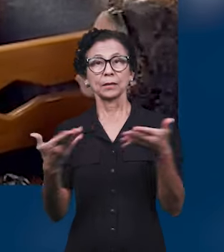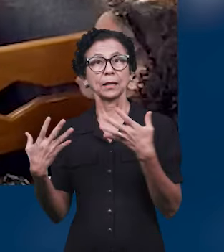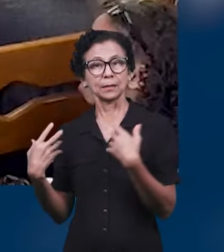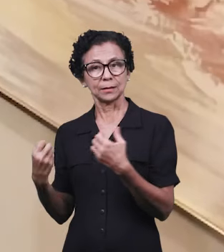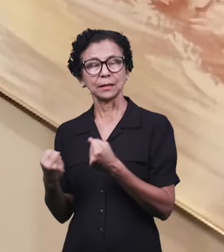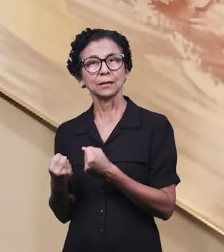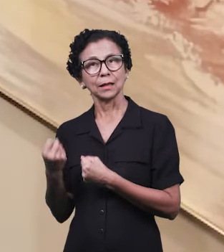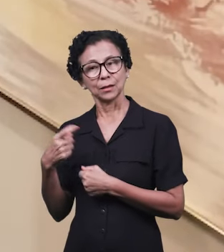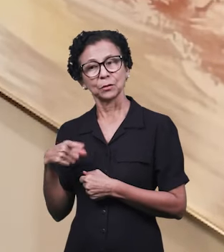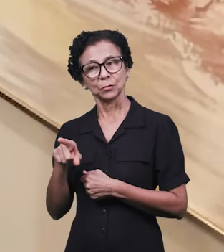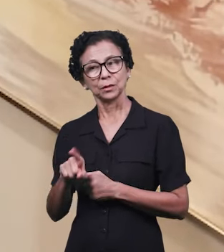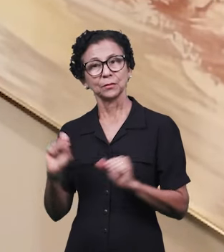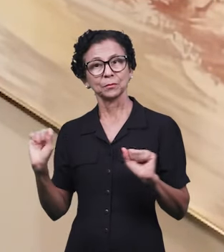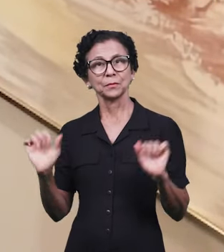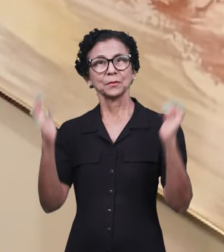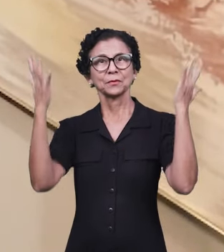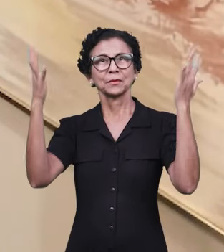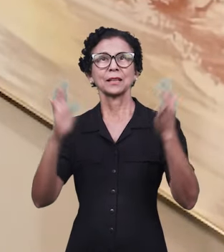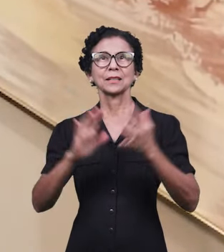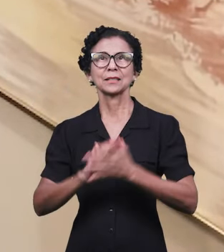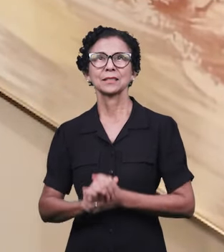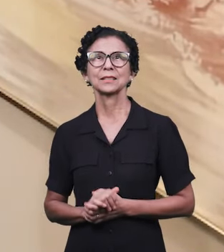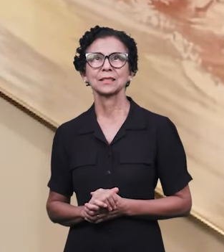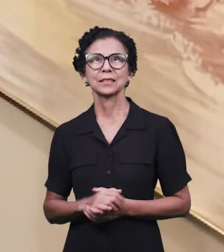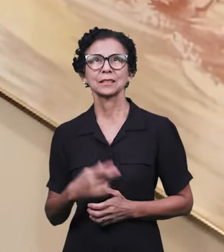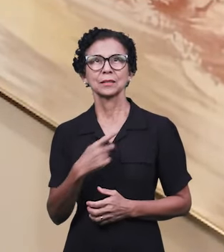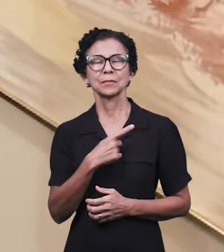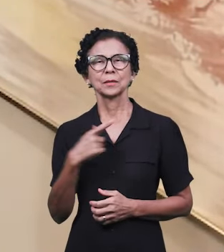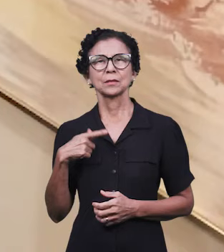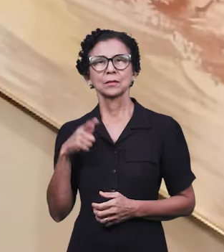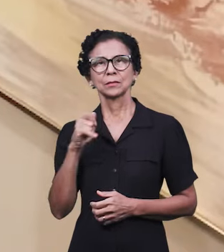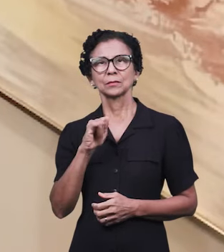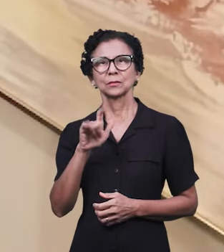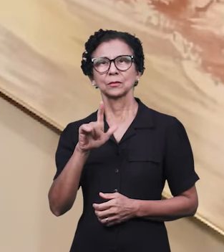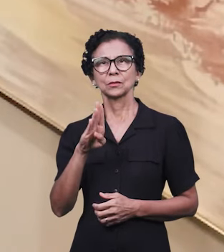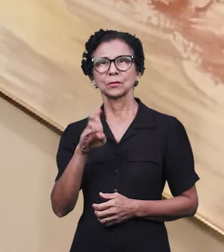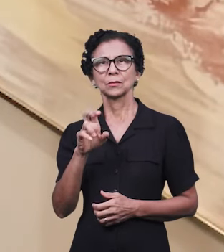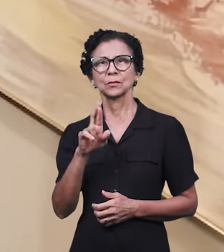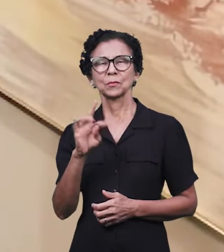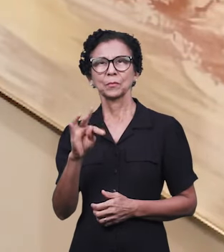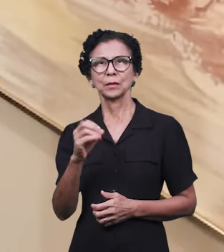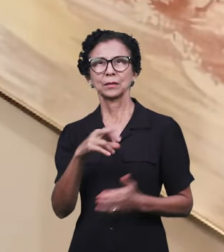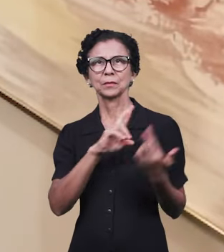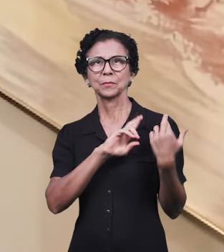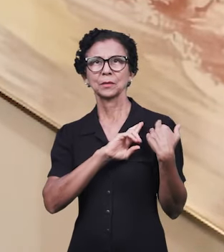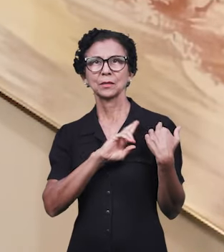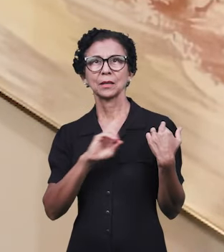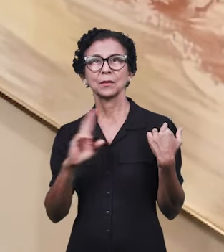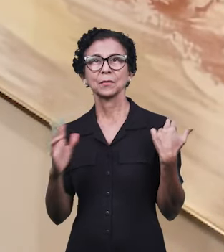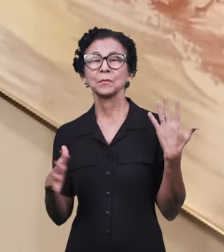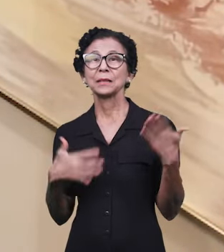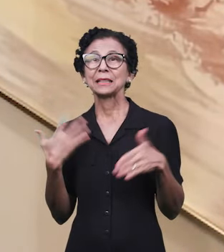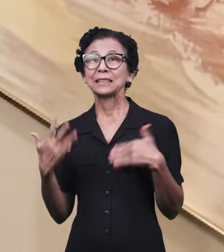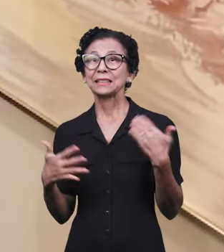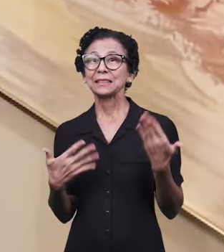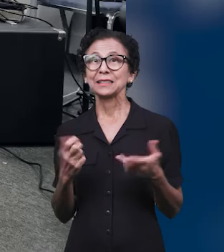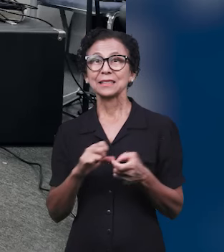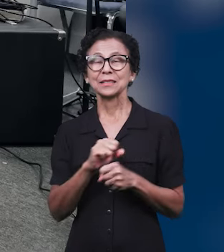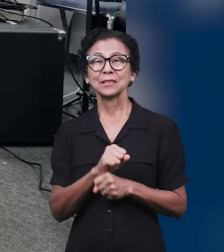Aleluia! A ICM Cape Cod está sob o ministério do pastor Alessandro Afonso. Na Flórida, houve mudança